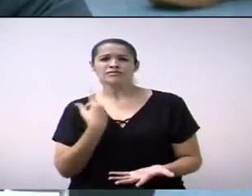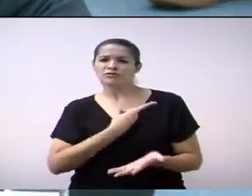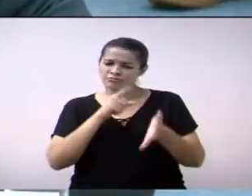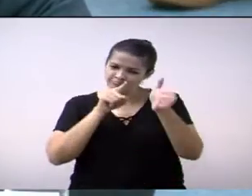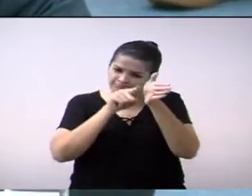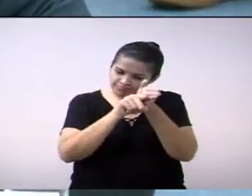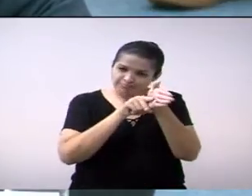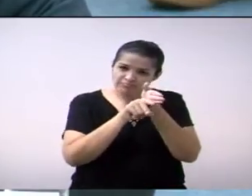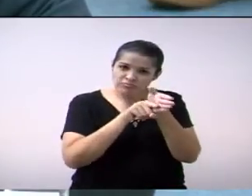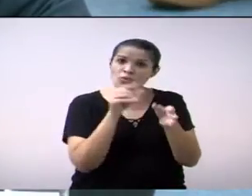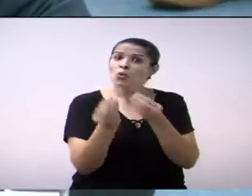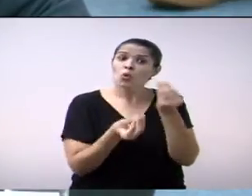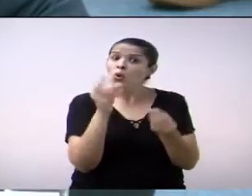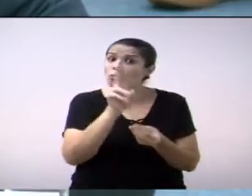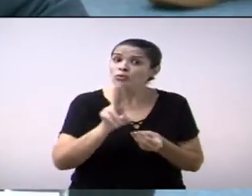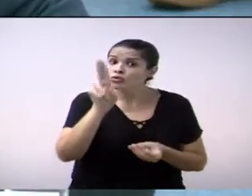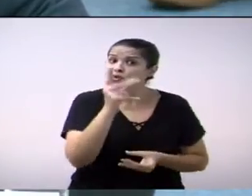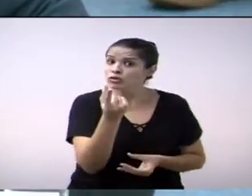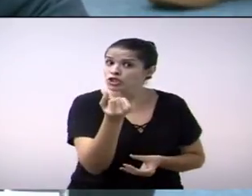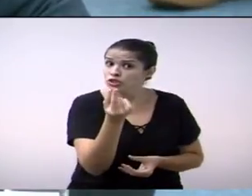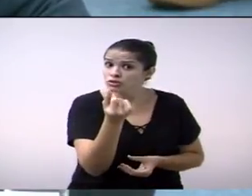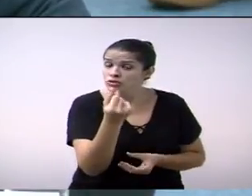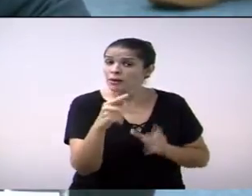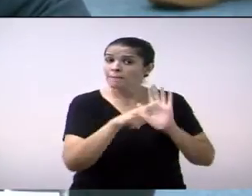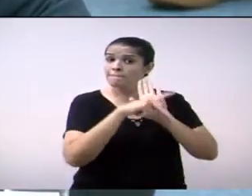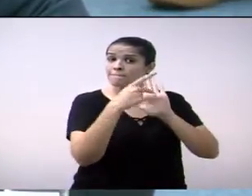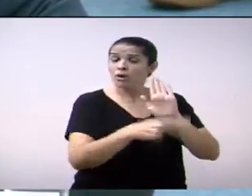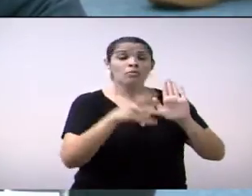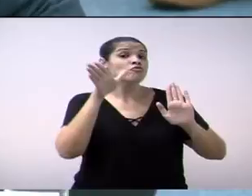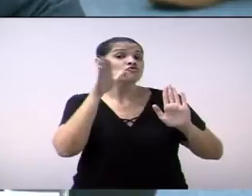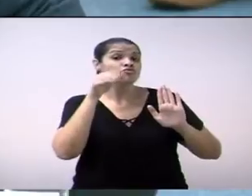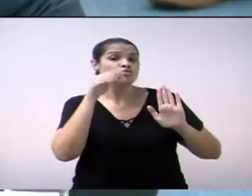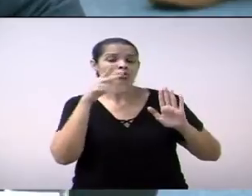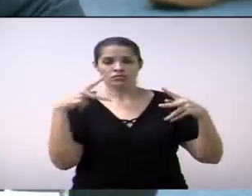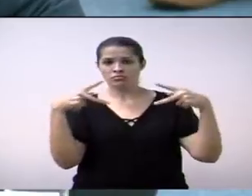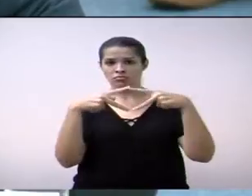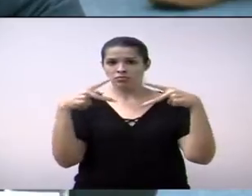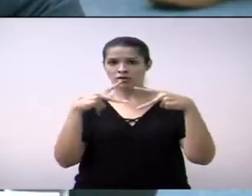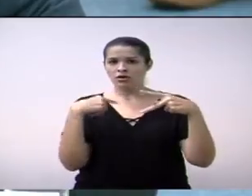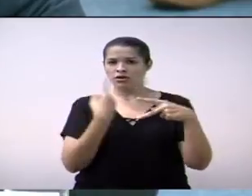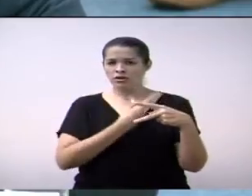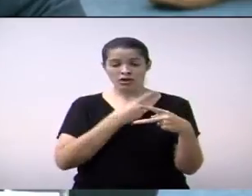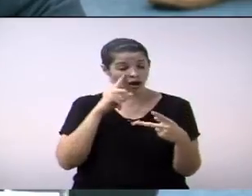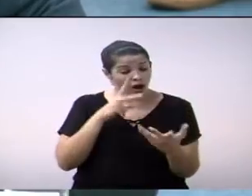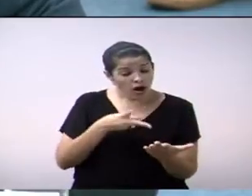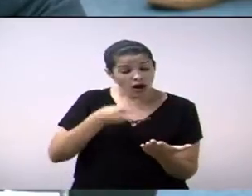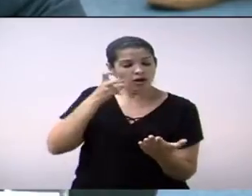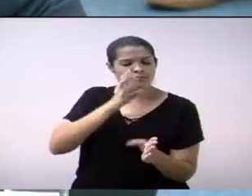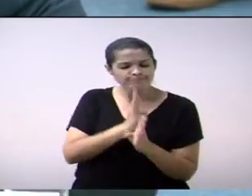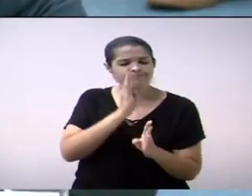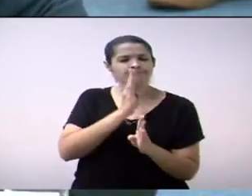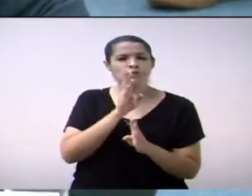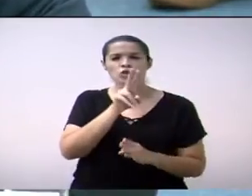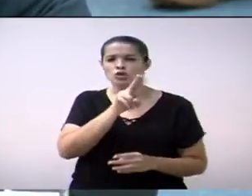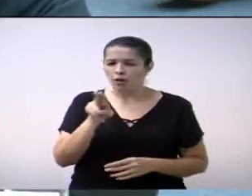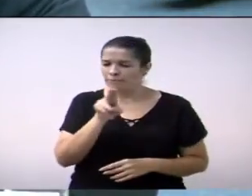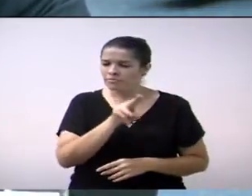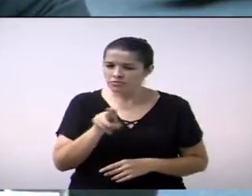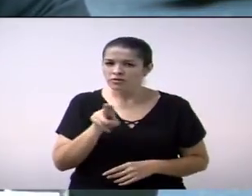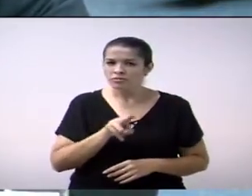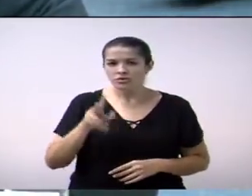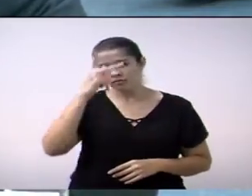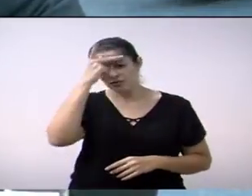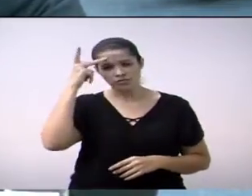o dinheiro do servidor público municipal e elaborarmos a lista de pessoas e fundos de investimentos a serem ouvidos